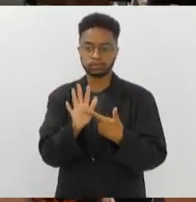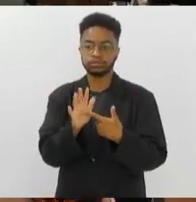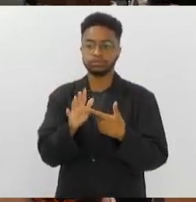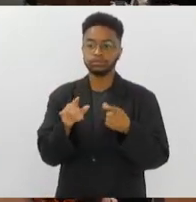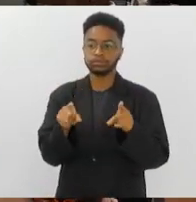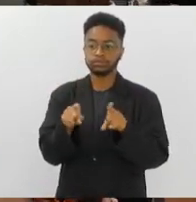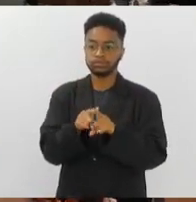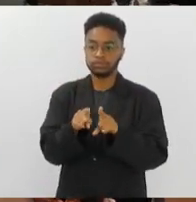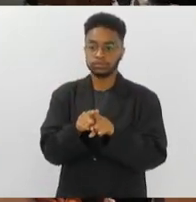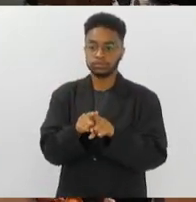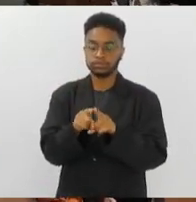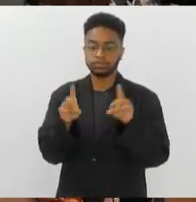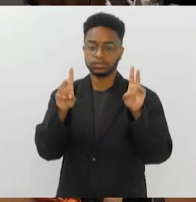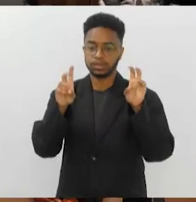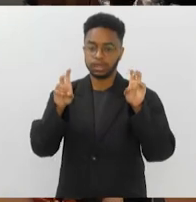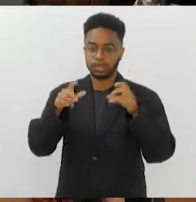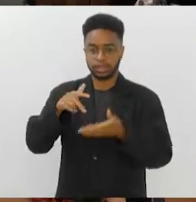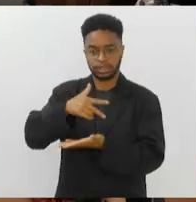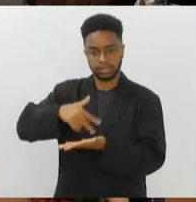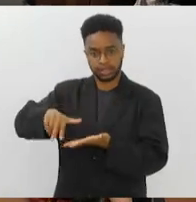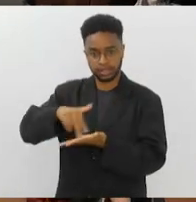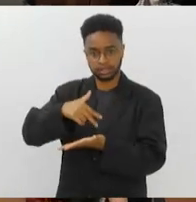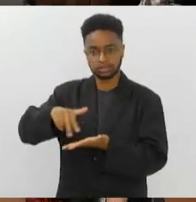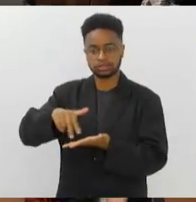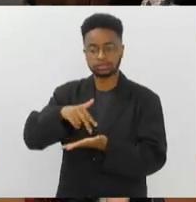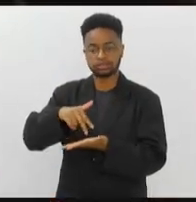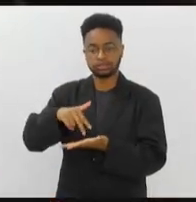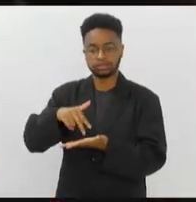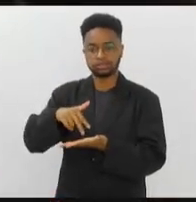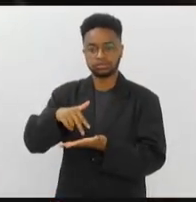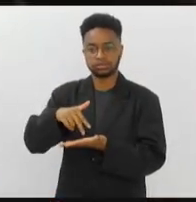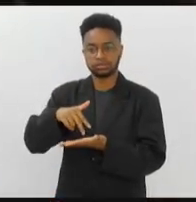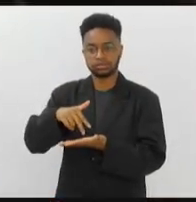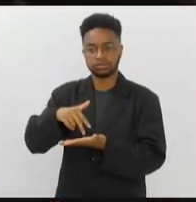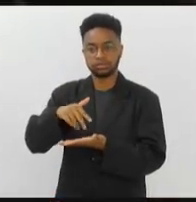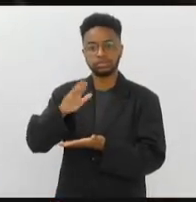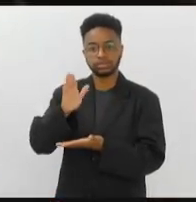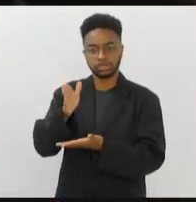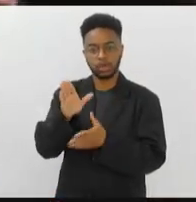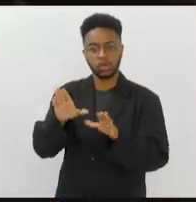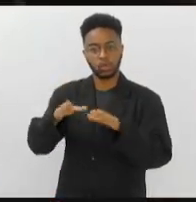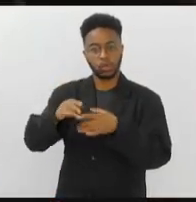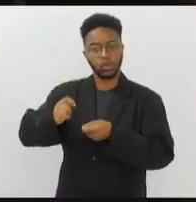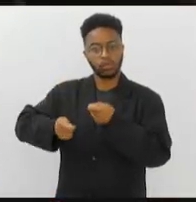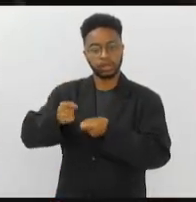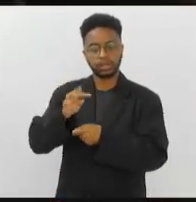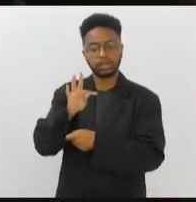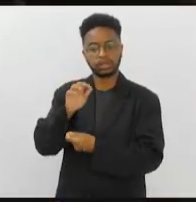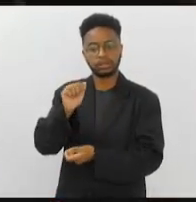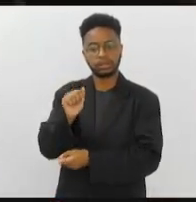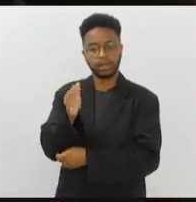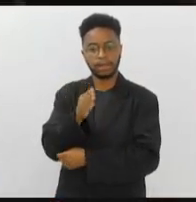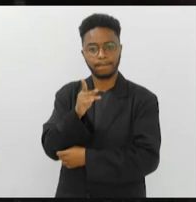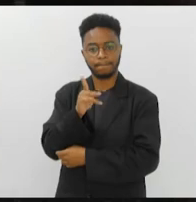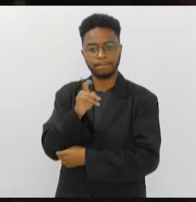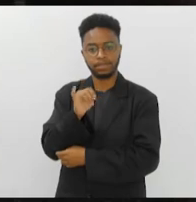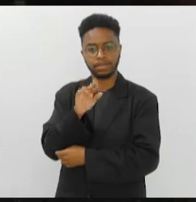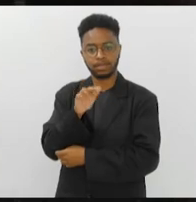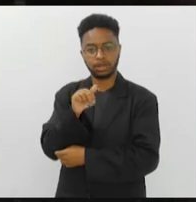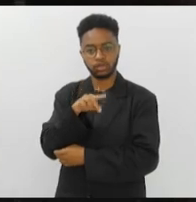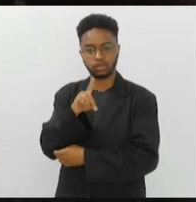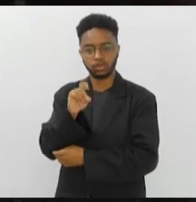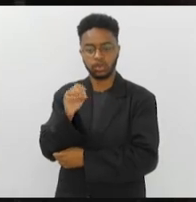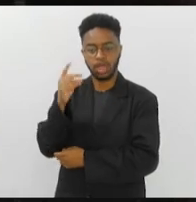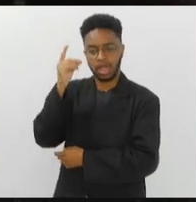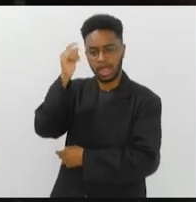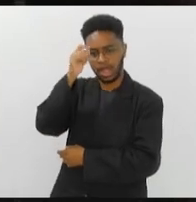a parte coreografada, né? Que já o Tapirando é muito antigo na música e nas artes visuais, com o